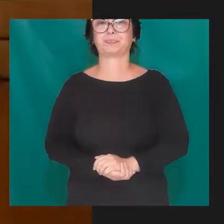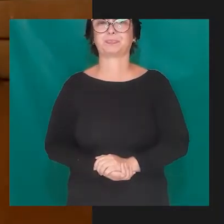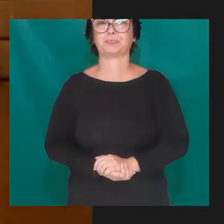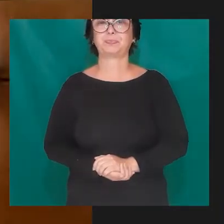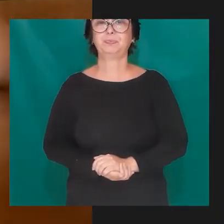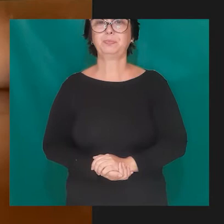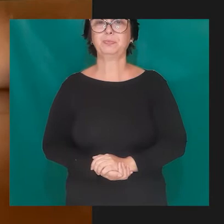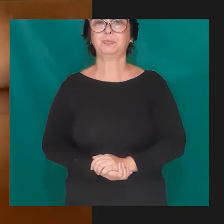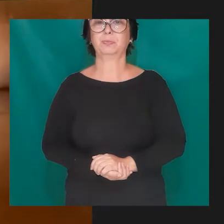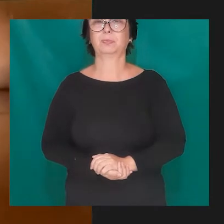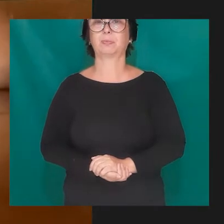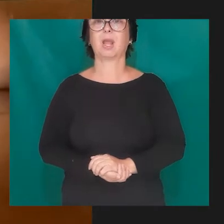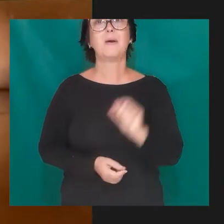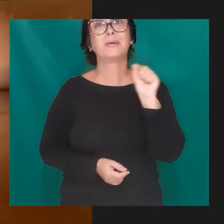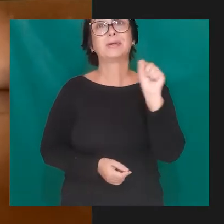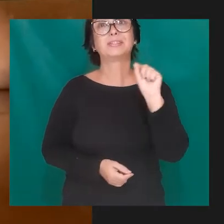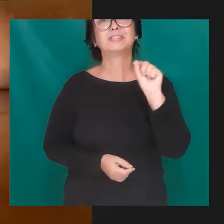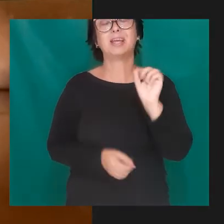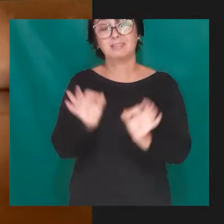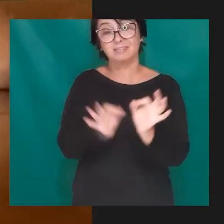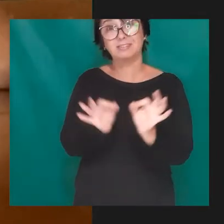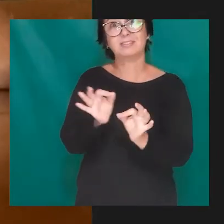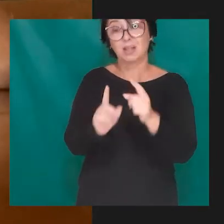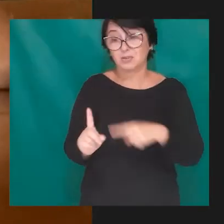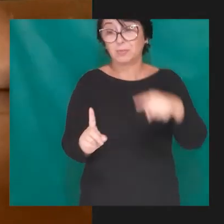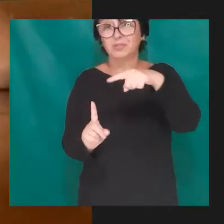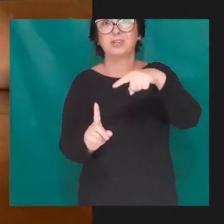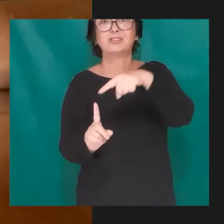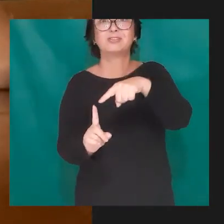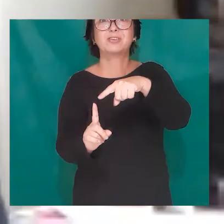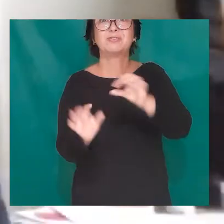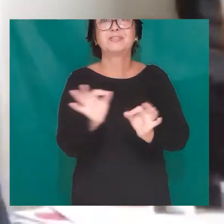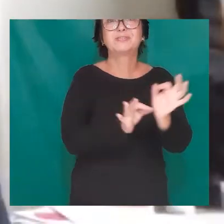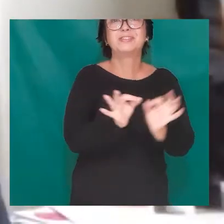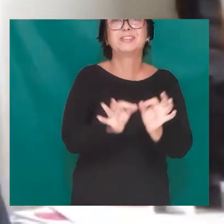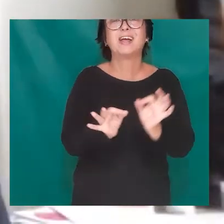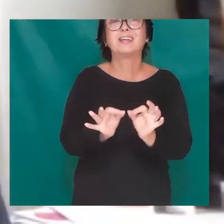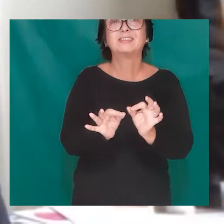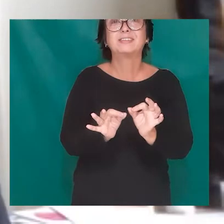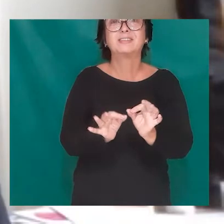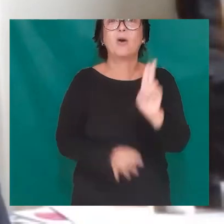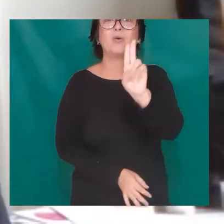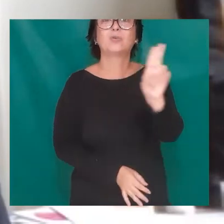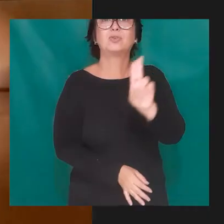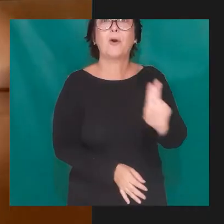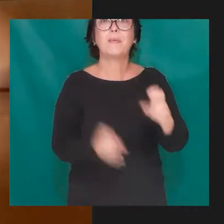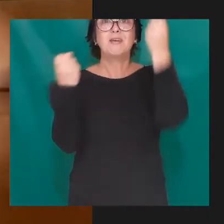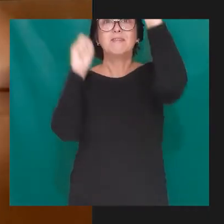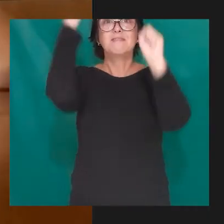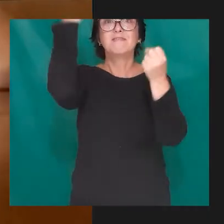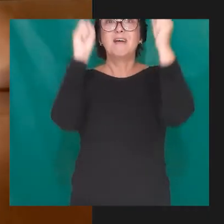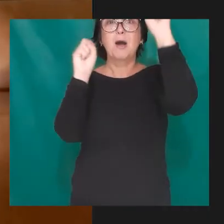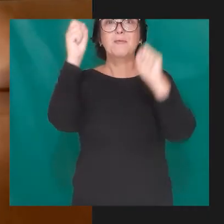o que a gente tem como meta no projeto? A gente não tem aquela coisa o nome do projeto, Fábrica de